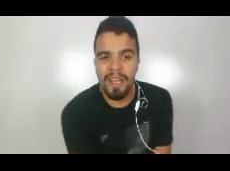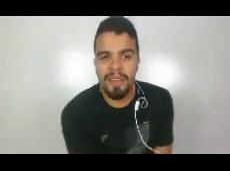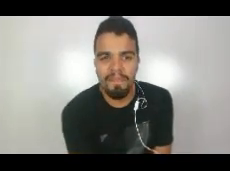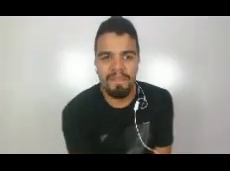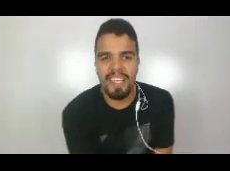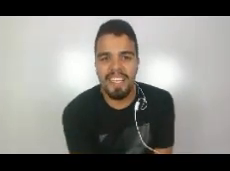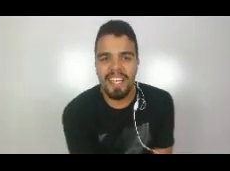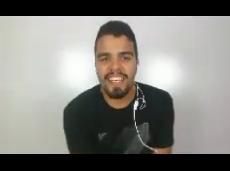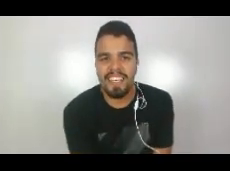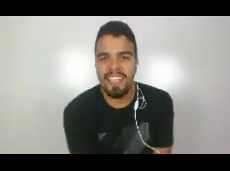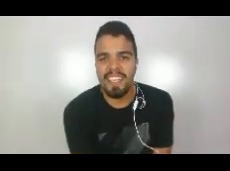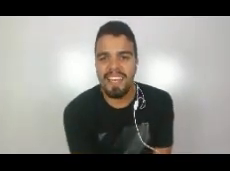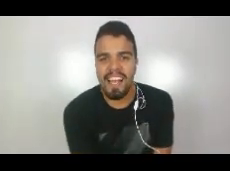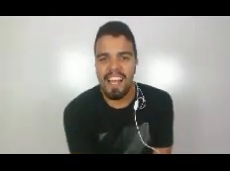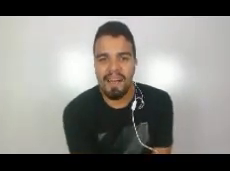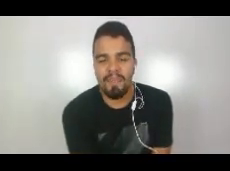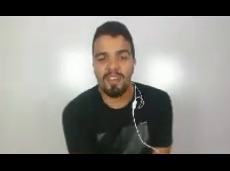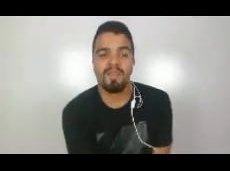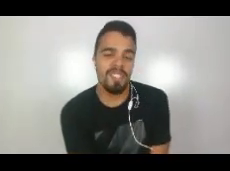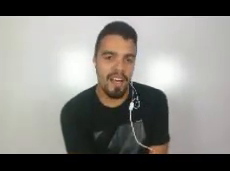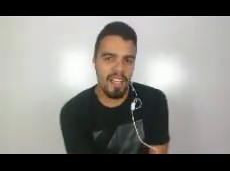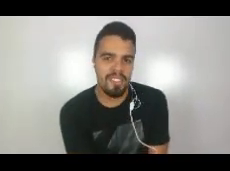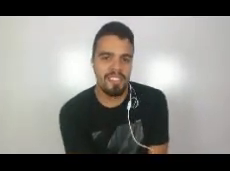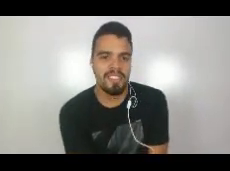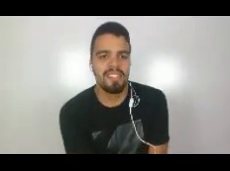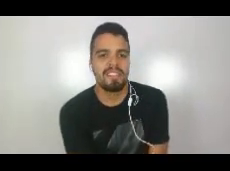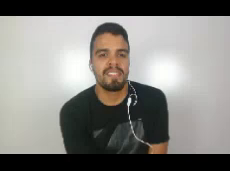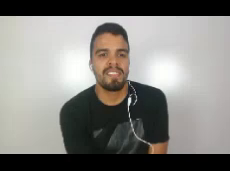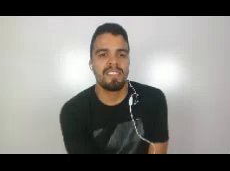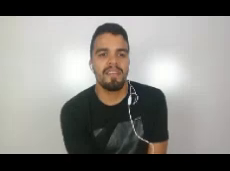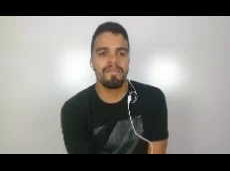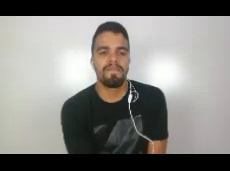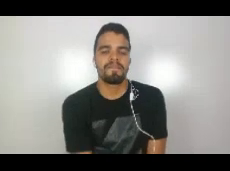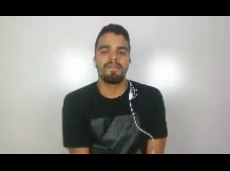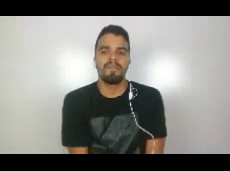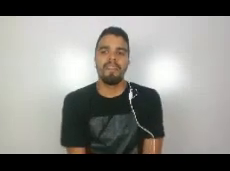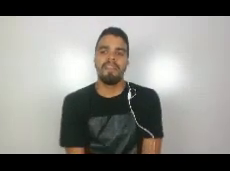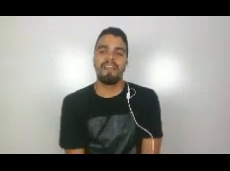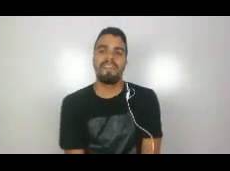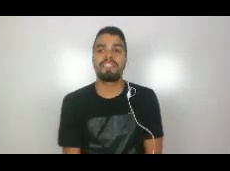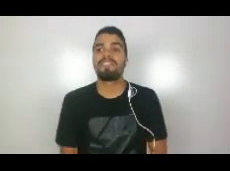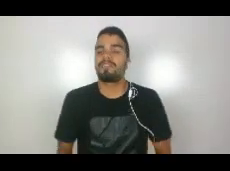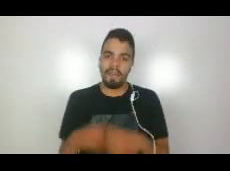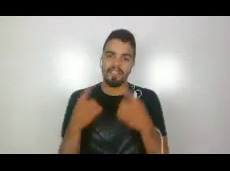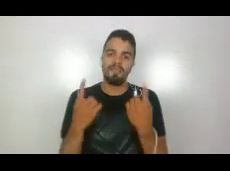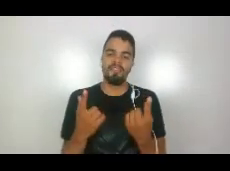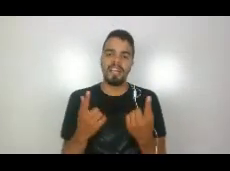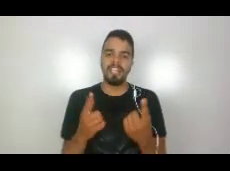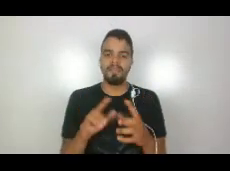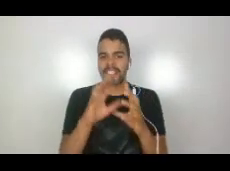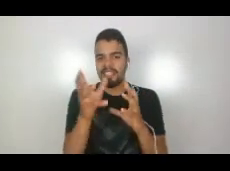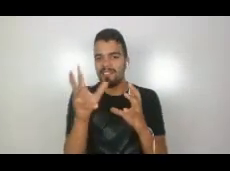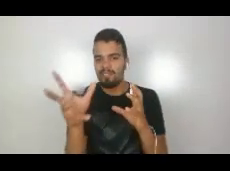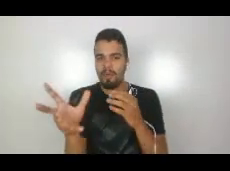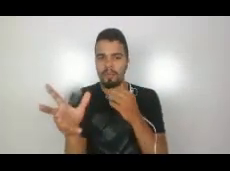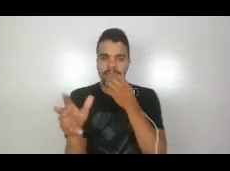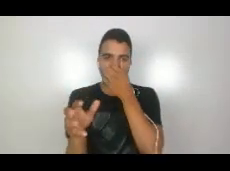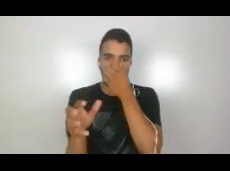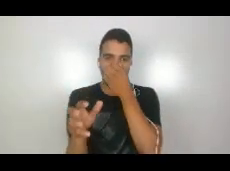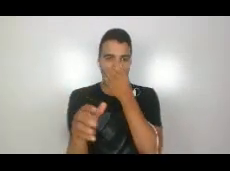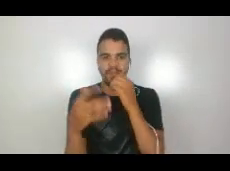Pois bem, e aqui a próxima unidade, né? Na verdade, são apenas uma unidade, mas aqui